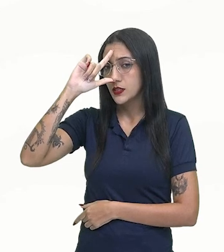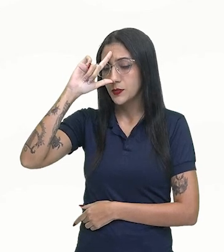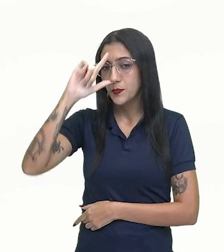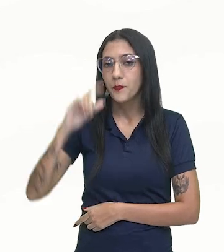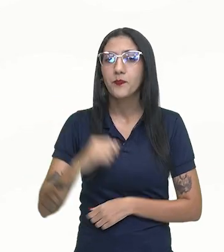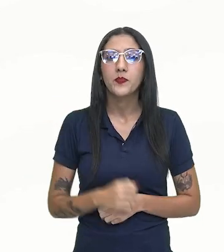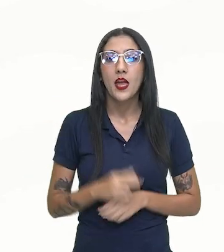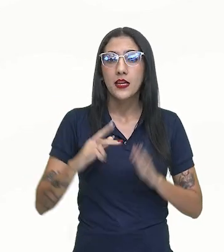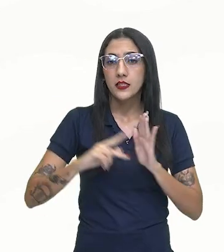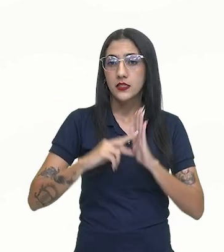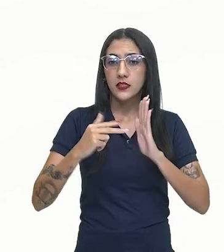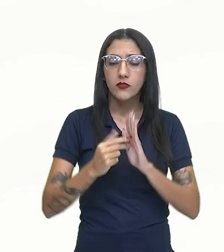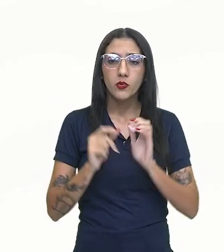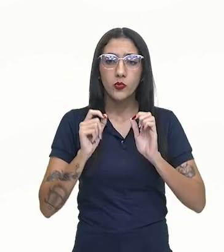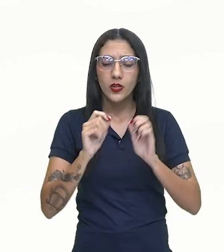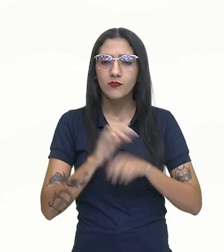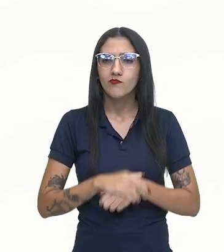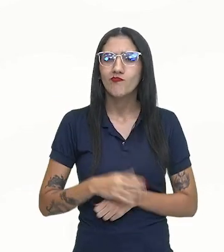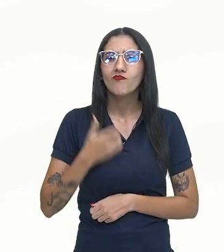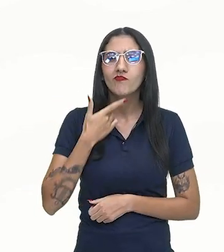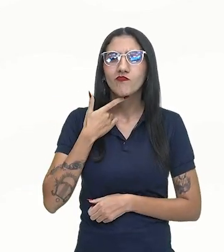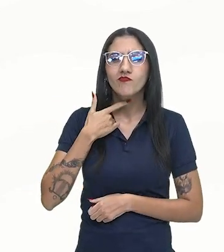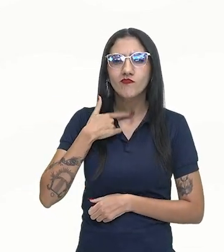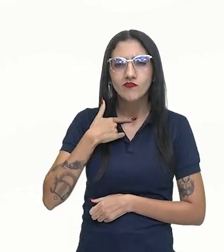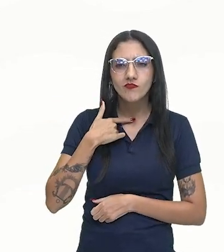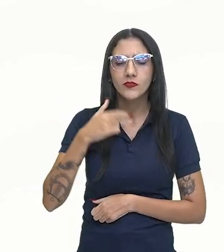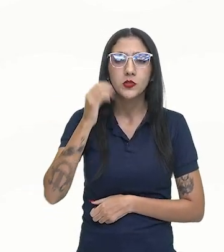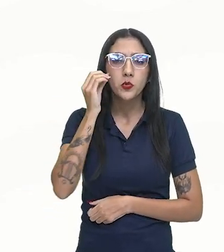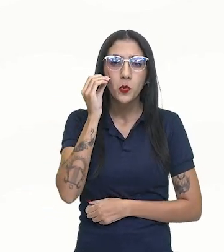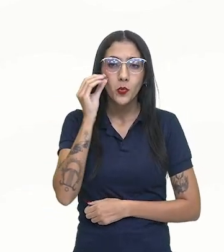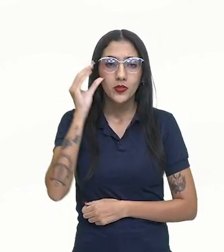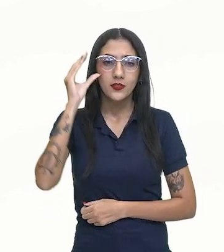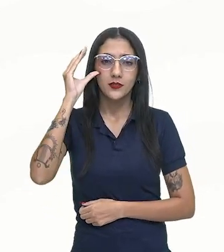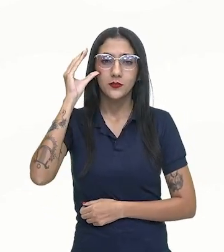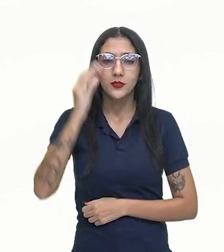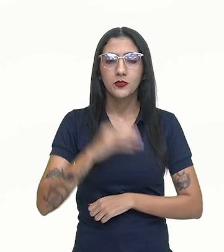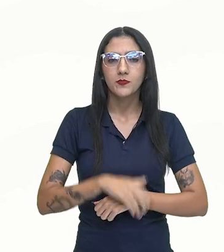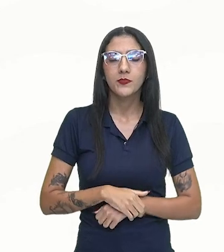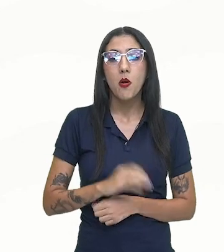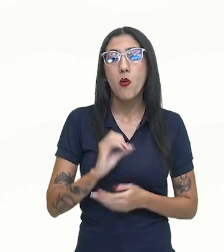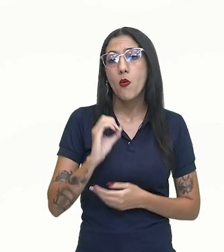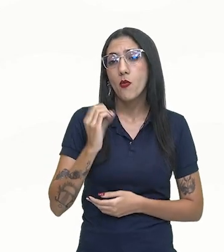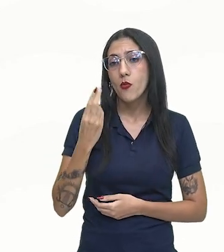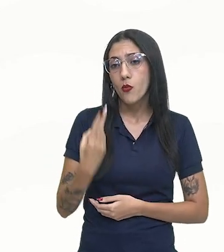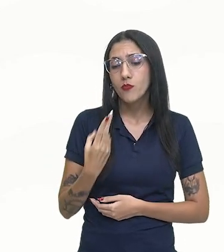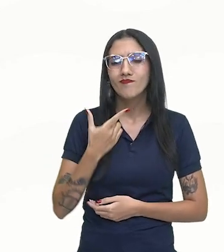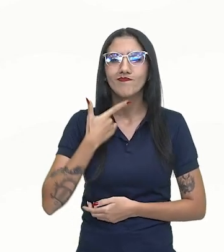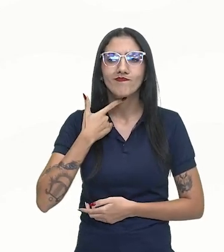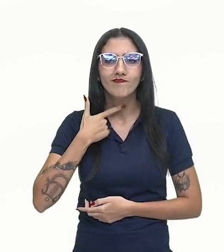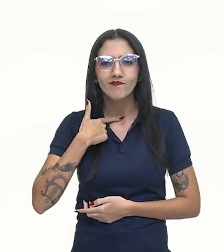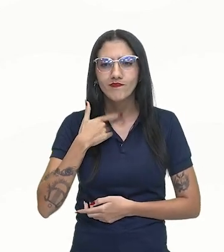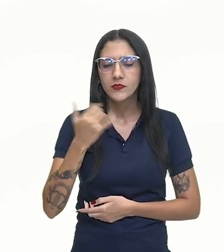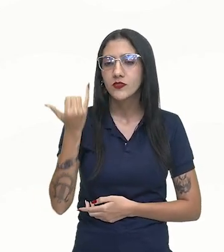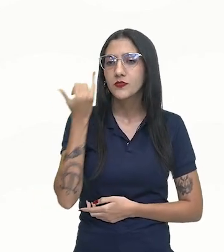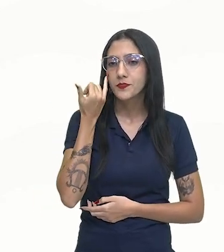que significa desejo por conhecimento ou desejo